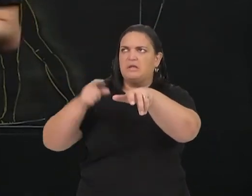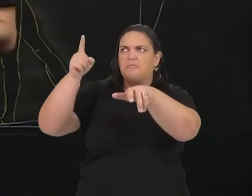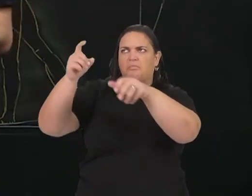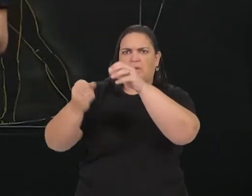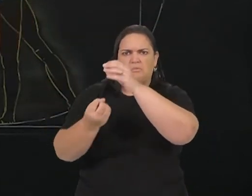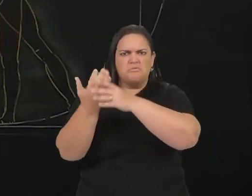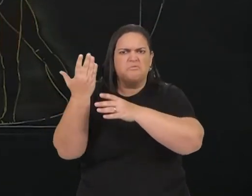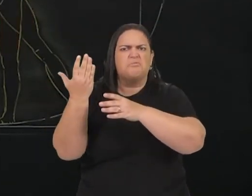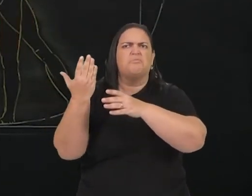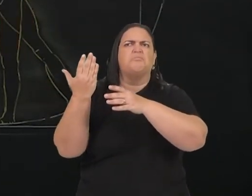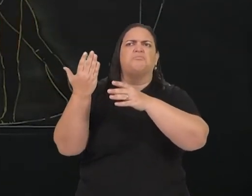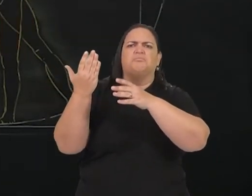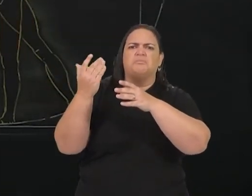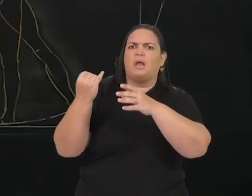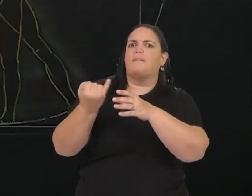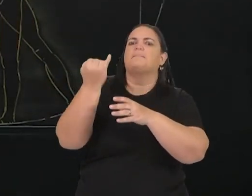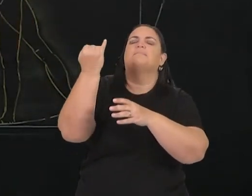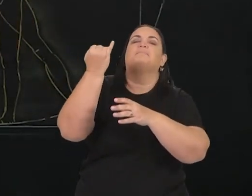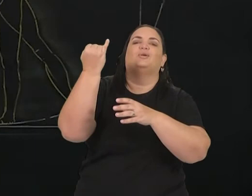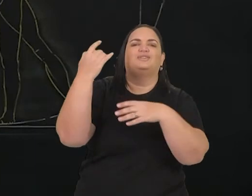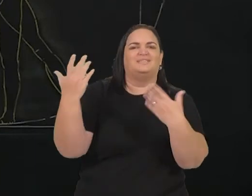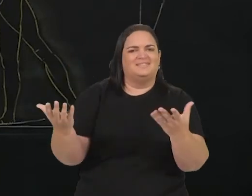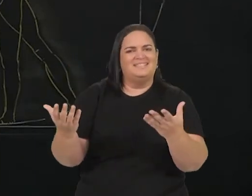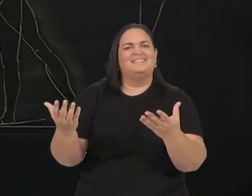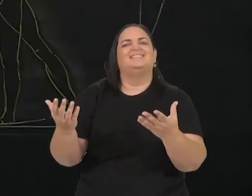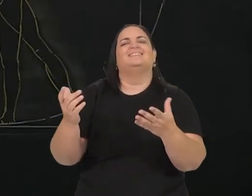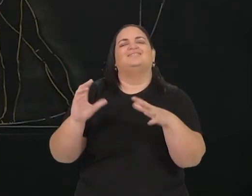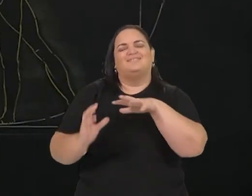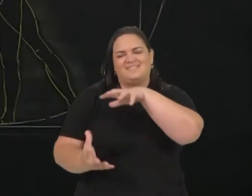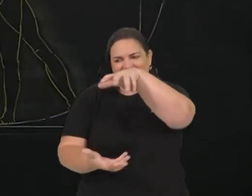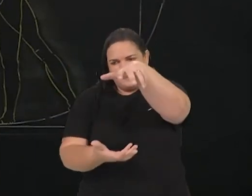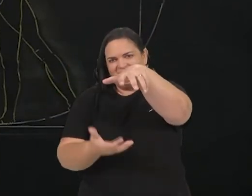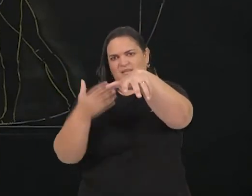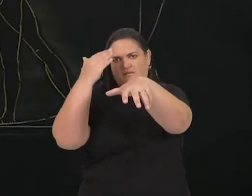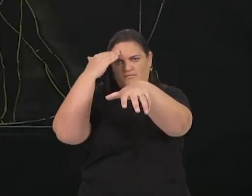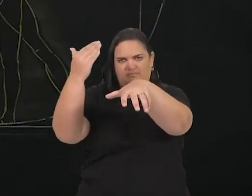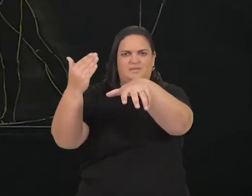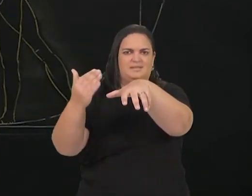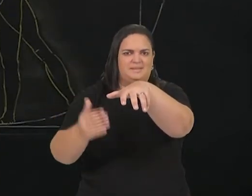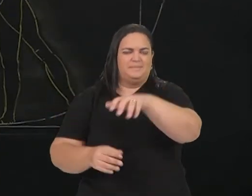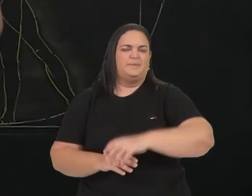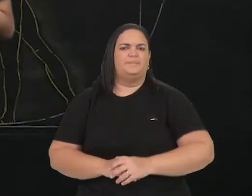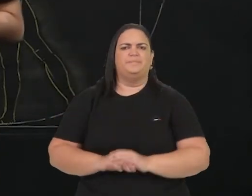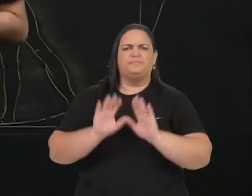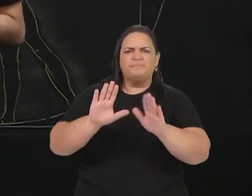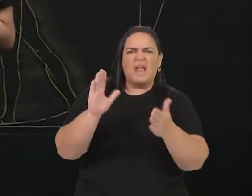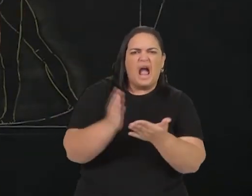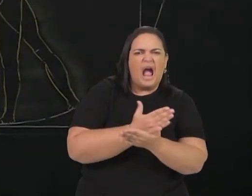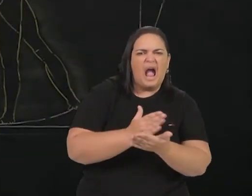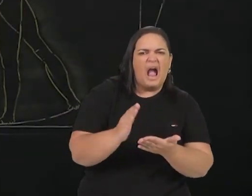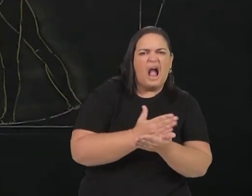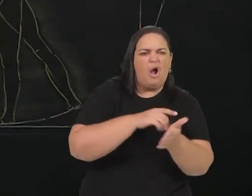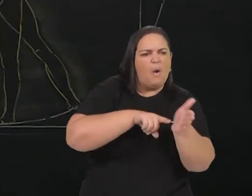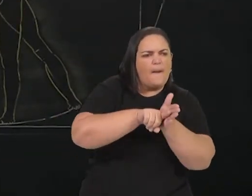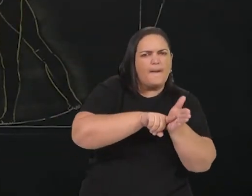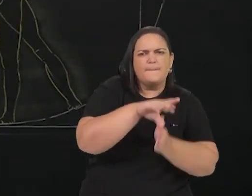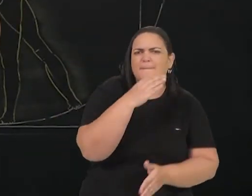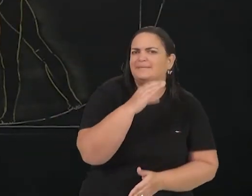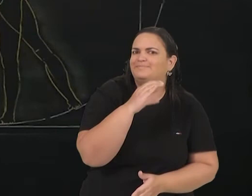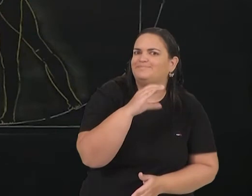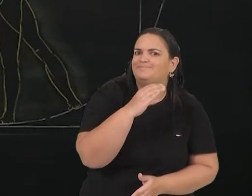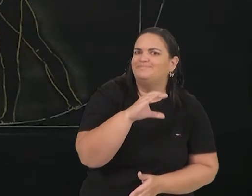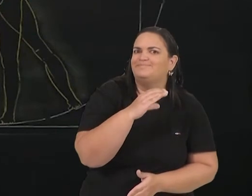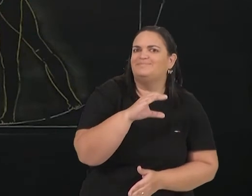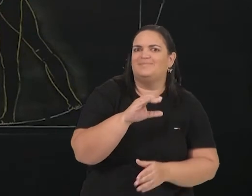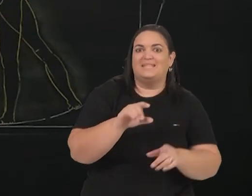criação tão importante, era a Terra que teria que estar no centro do universo. Acontece que alguns cientistas, em